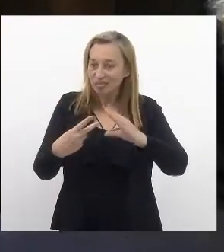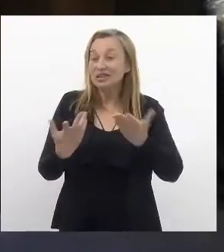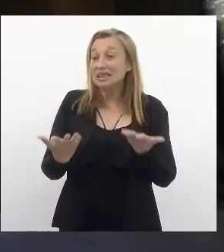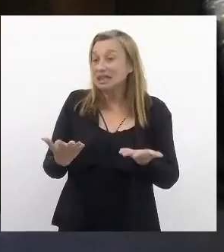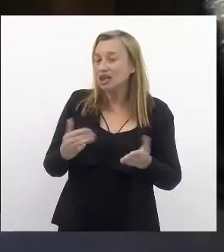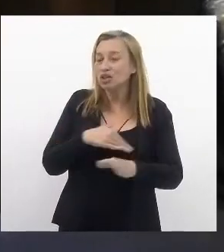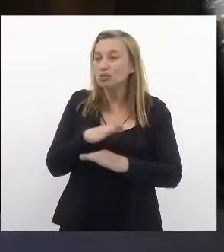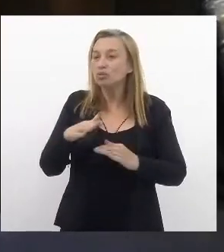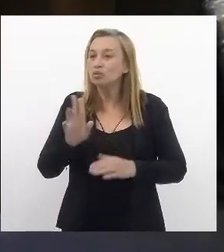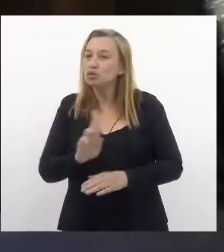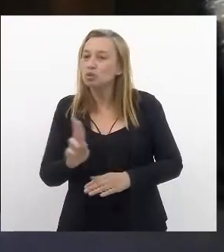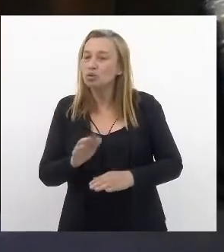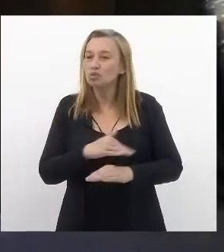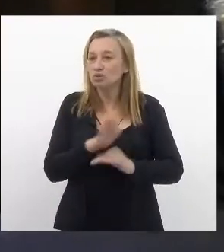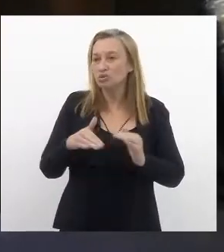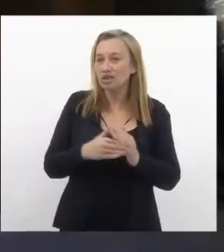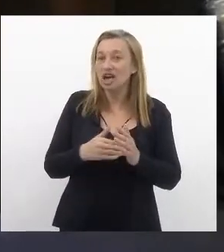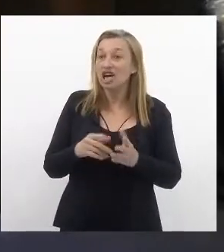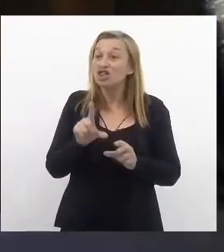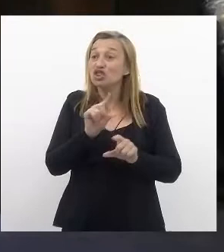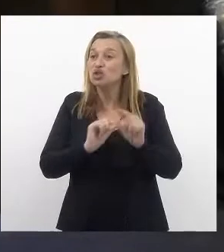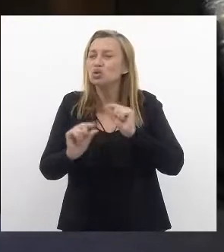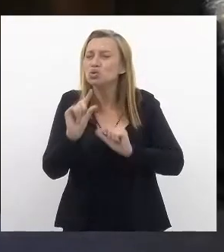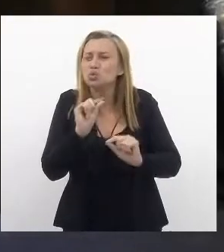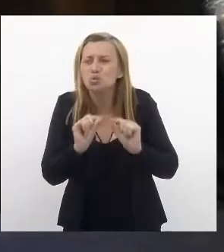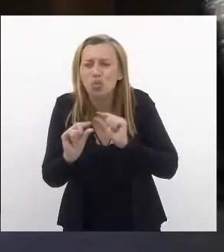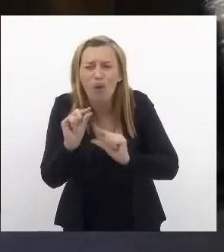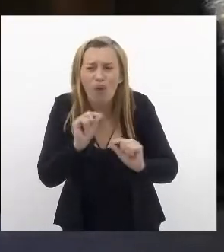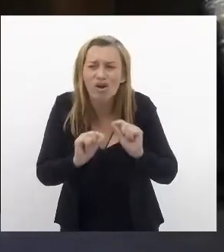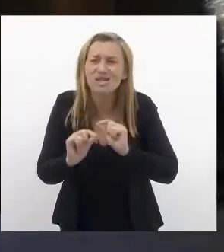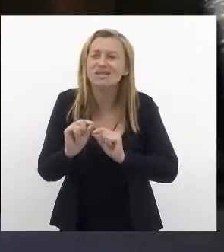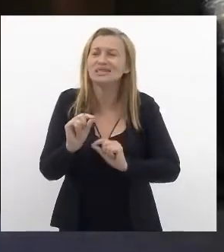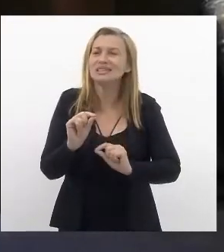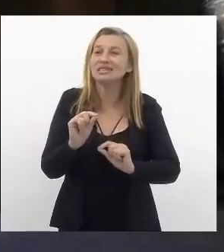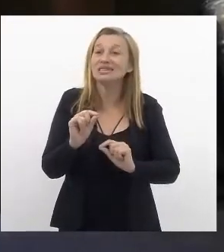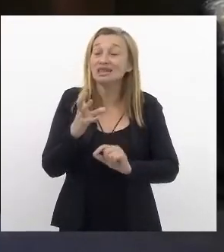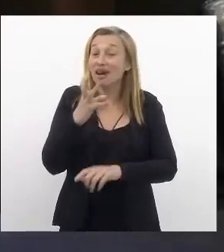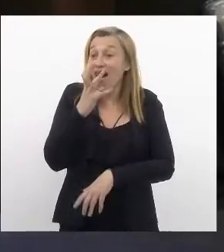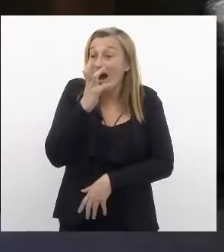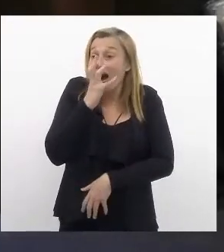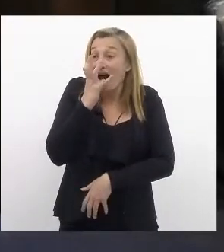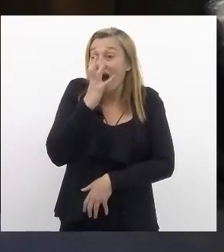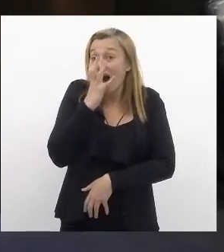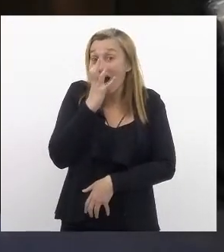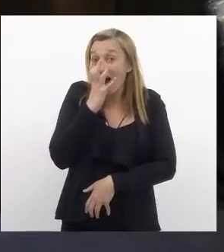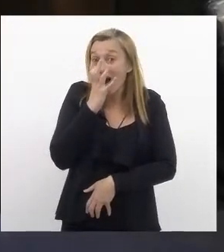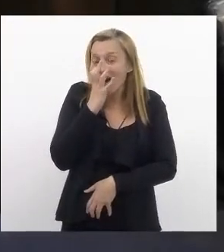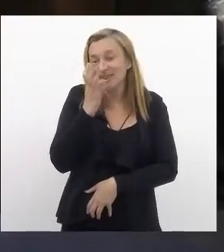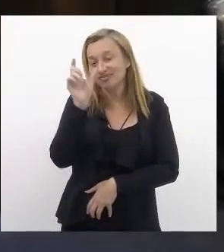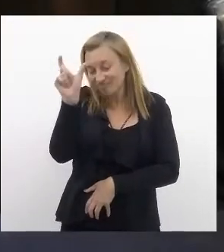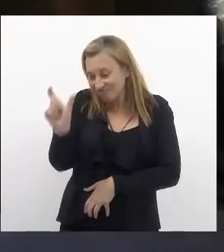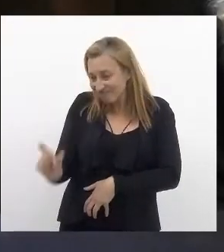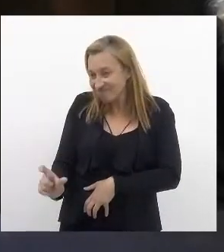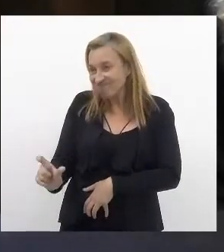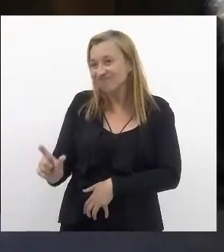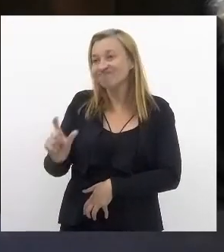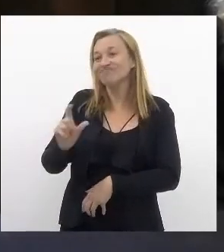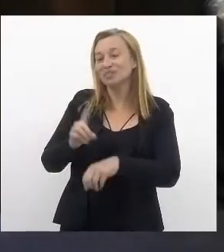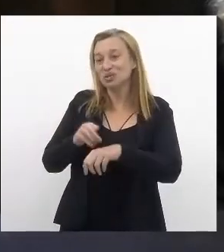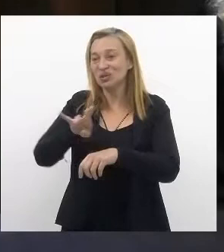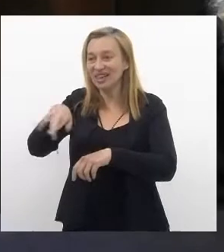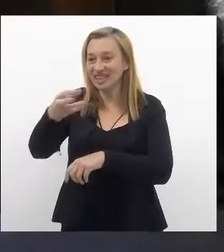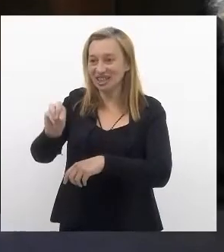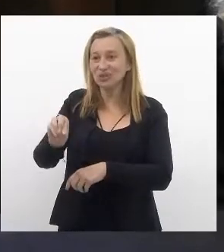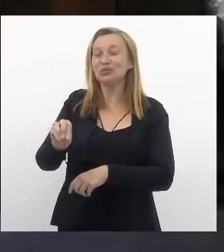a gente escolhe a dedo e a gente se encanta com a postura de doutor Alejandro